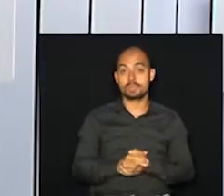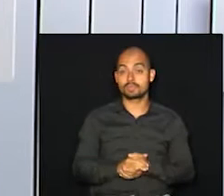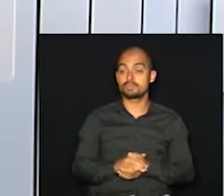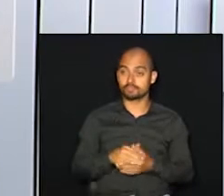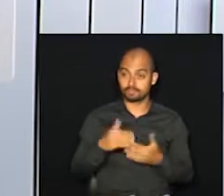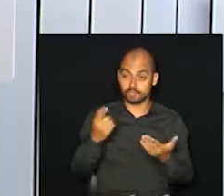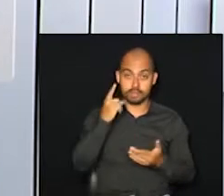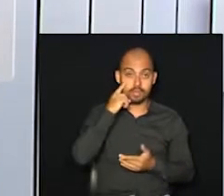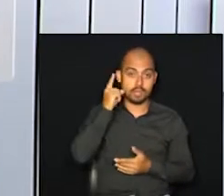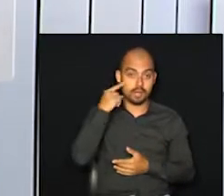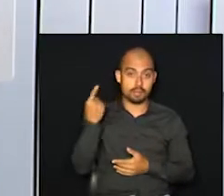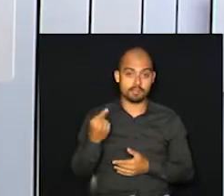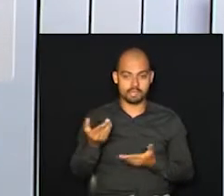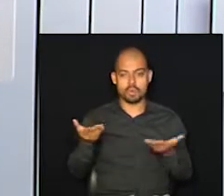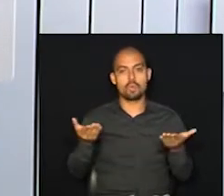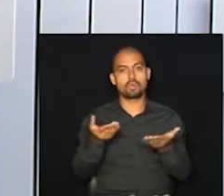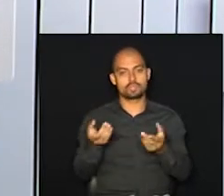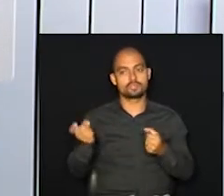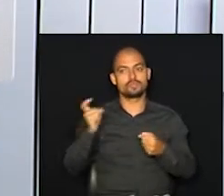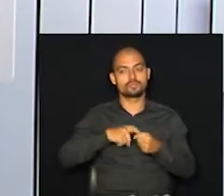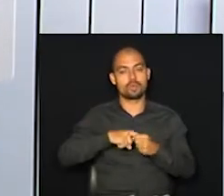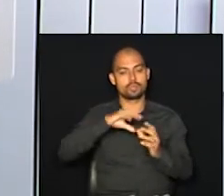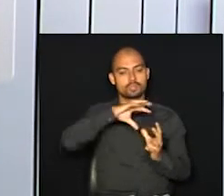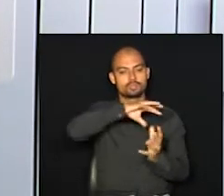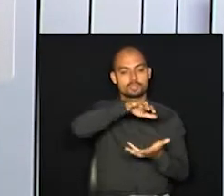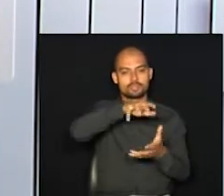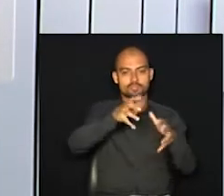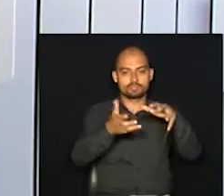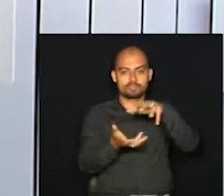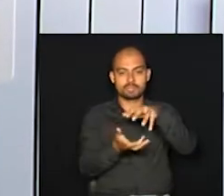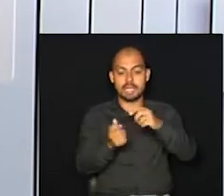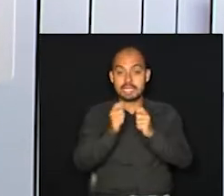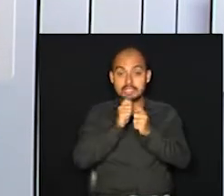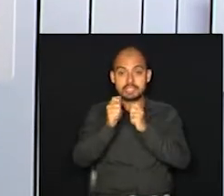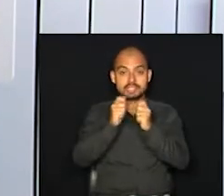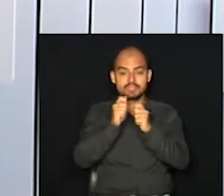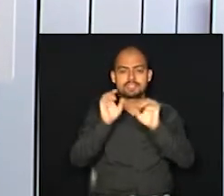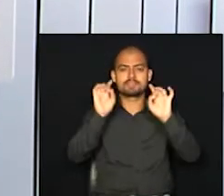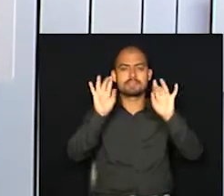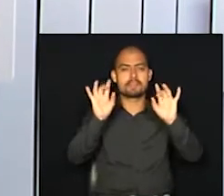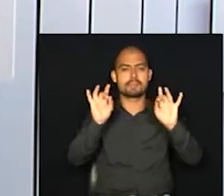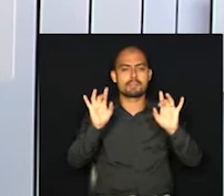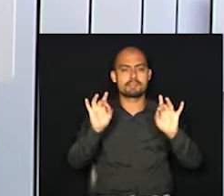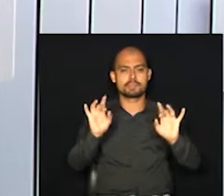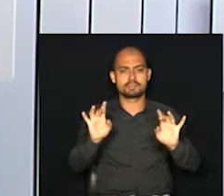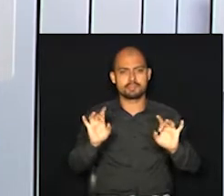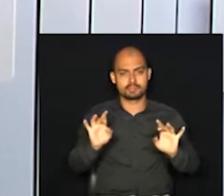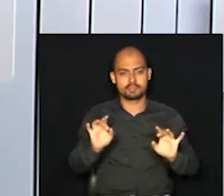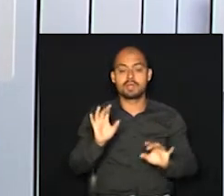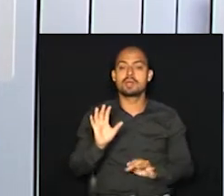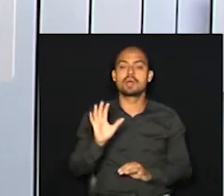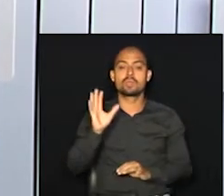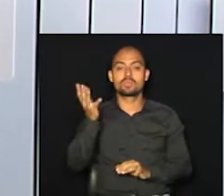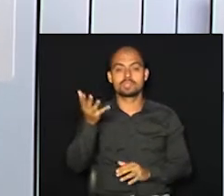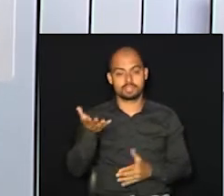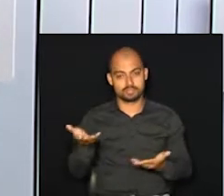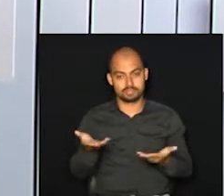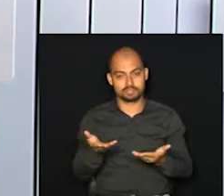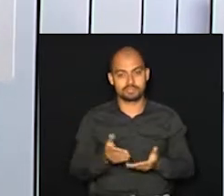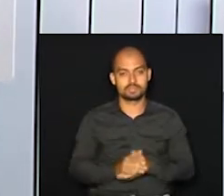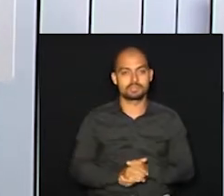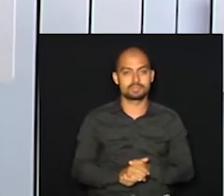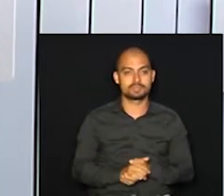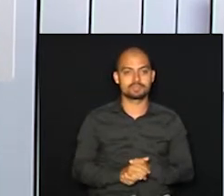ainda retorna no dia de hoje com o Giro Ambiental, com uma entrevista especial que aconteceu recentemente. Olha